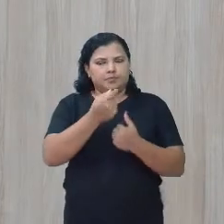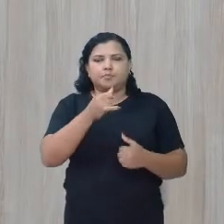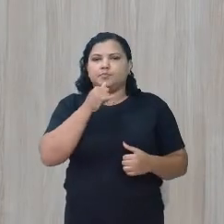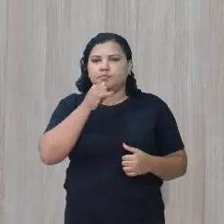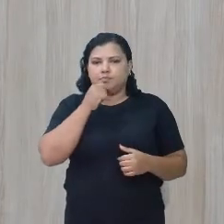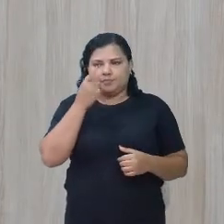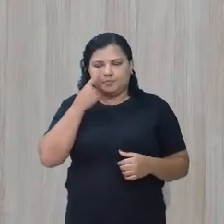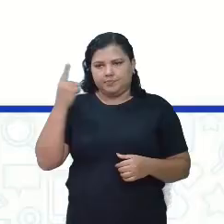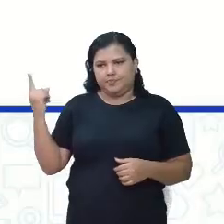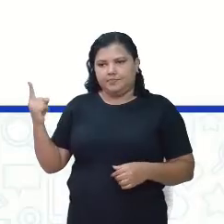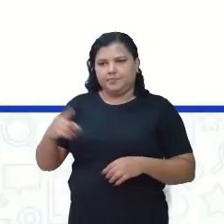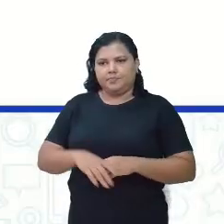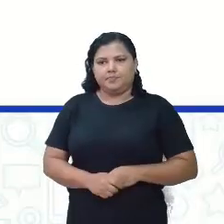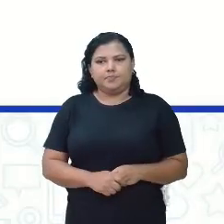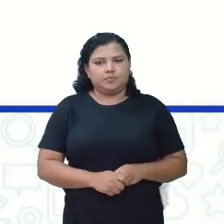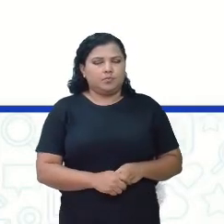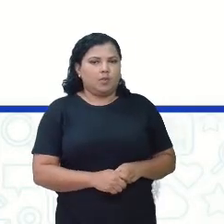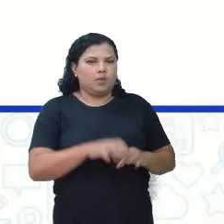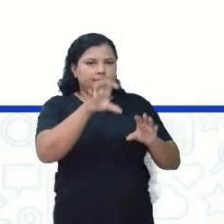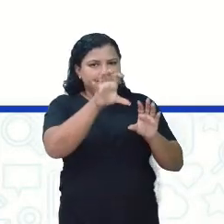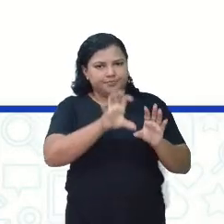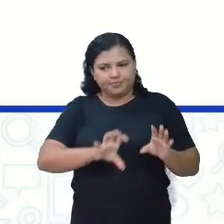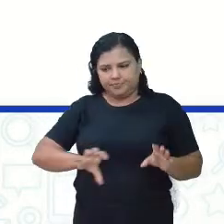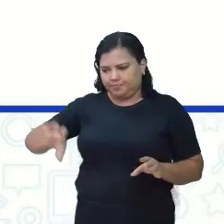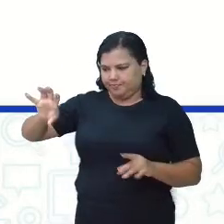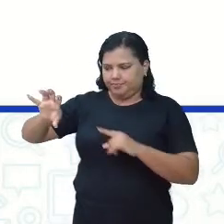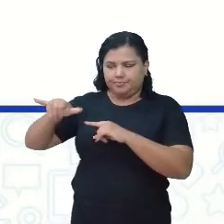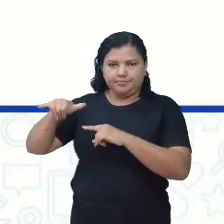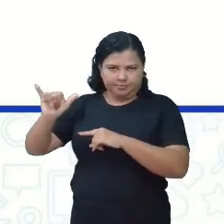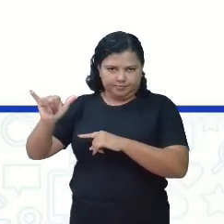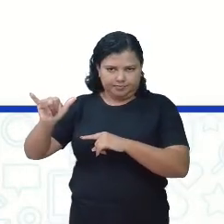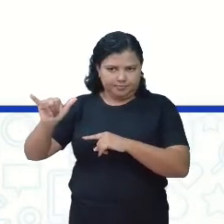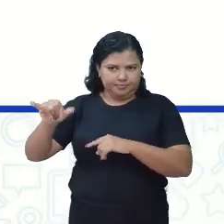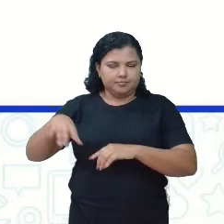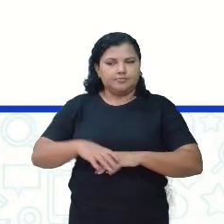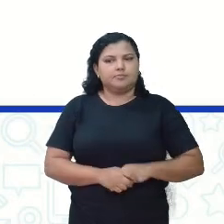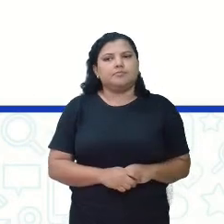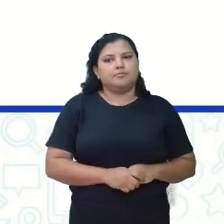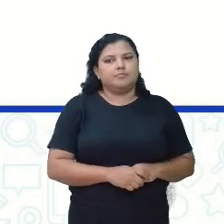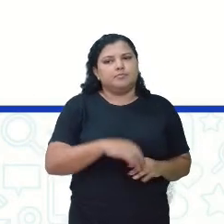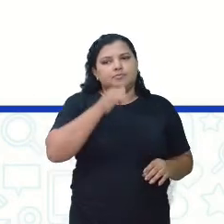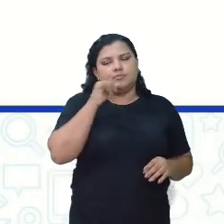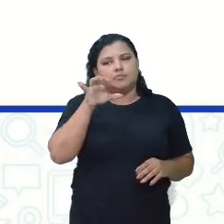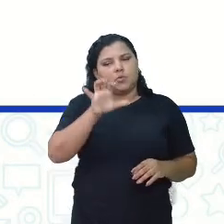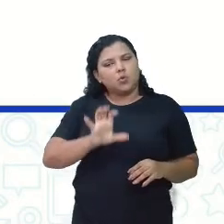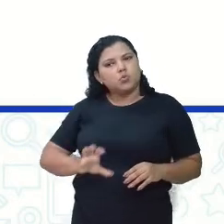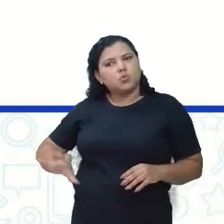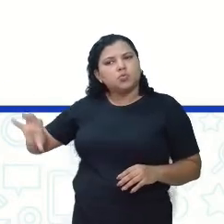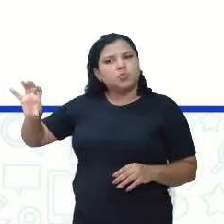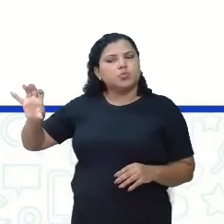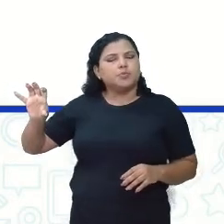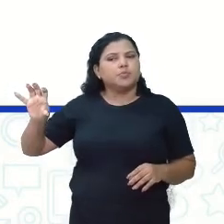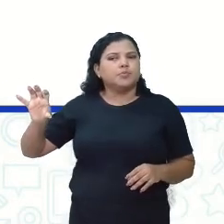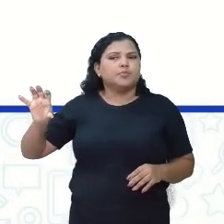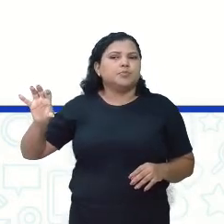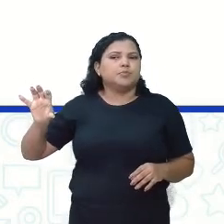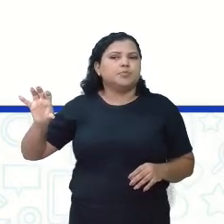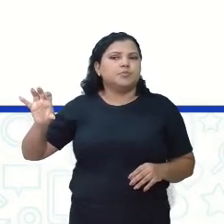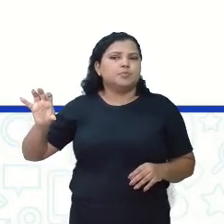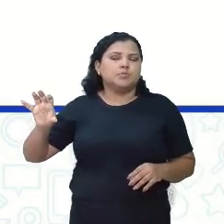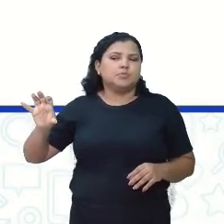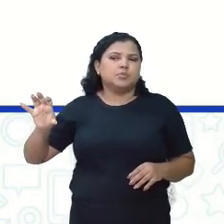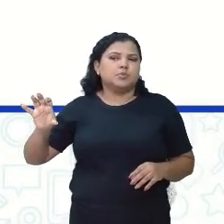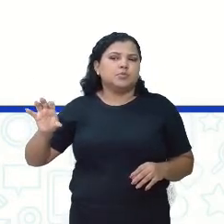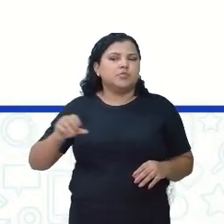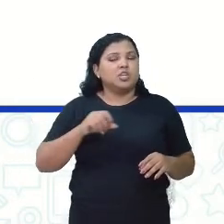tá bom? Então, ó, eu vou isolar aí o valor de y, certo? Vou colocar o y lá para o outro membro, certo? Então, eu vou